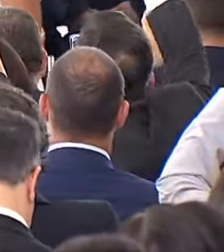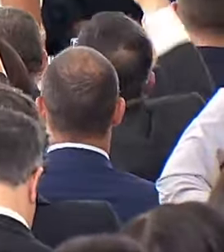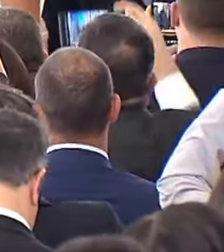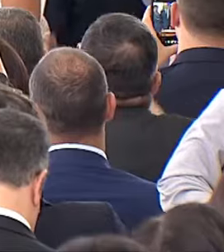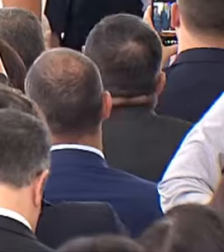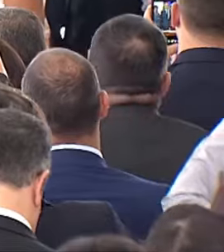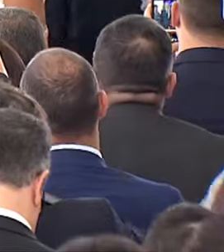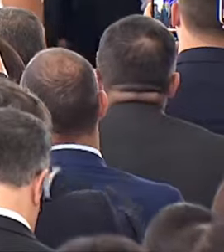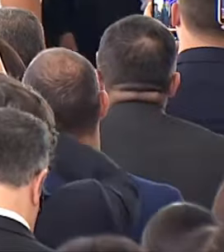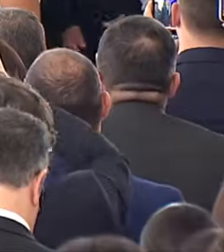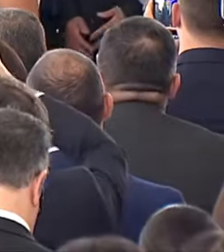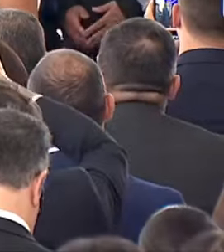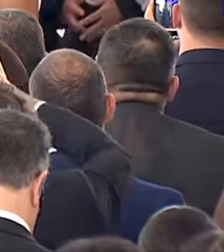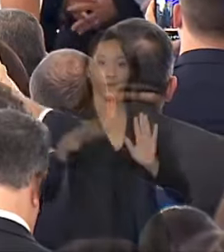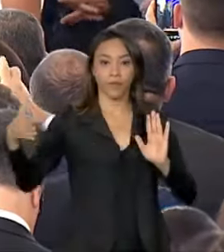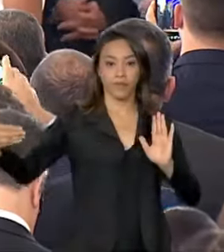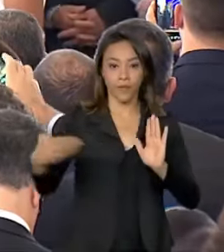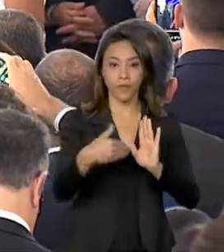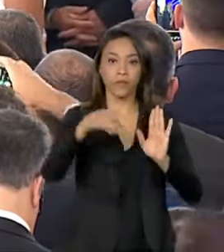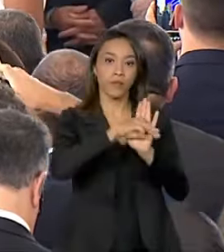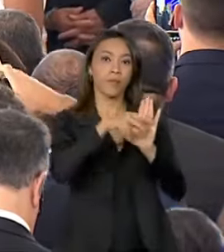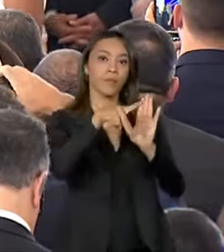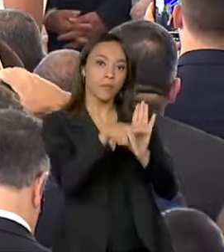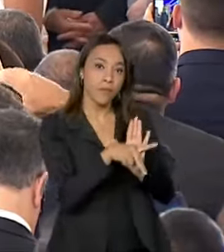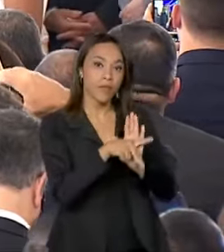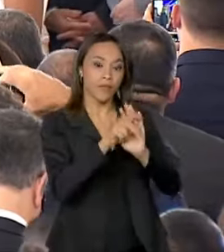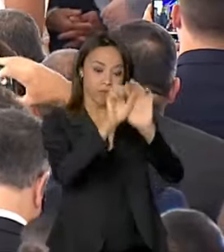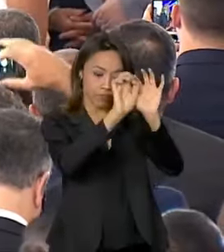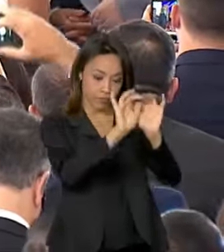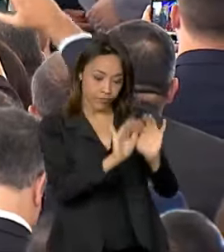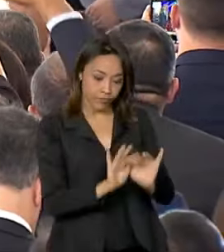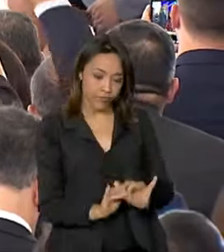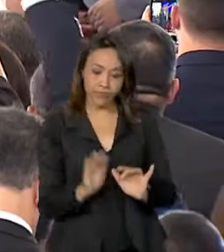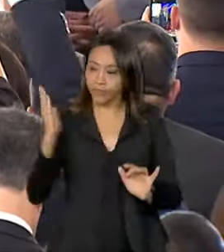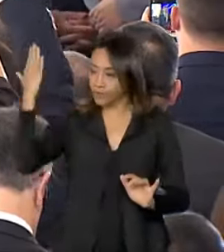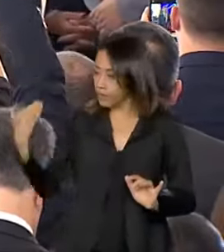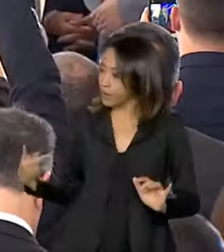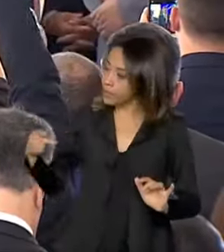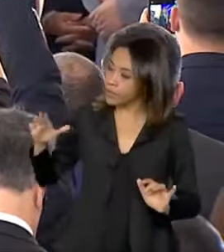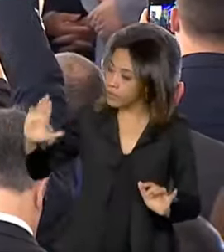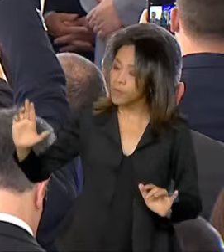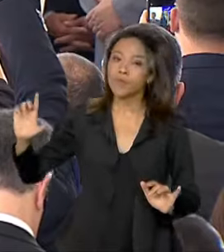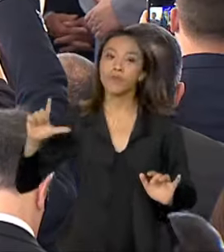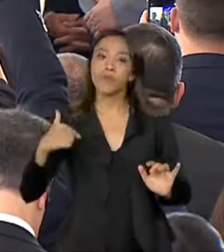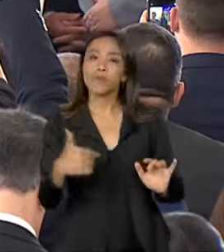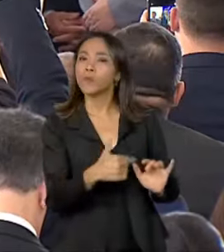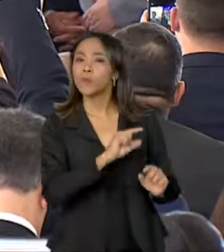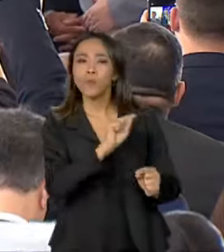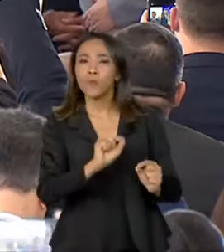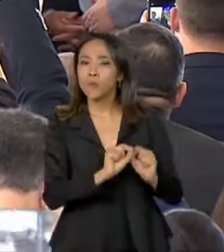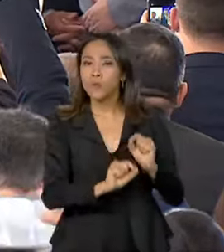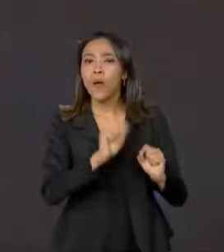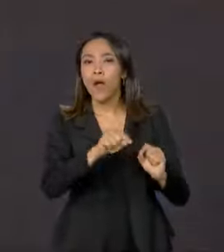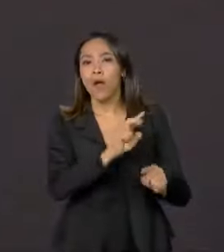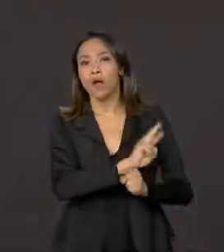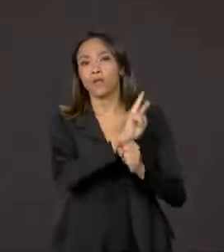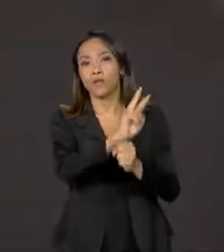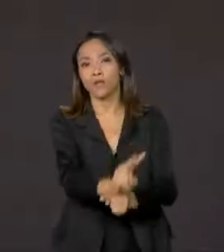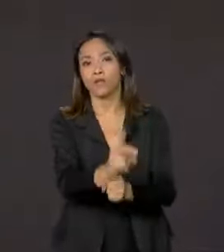Provisória editada pelo presidente da República tem amplo alcance no âmbito do crédito e visa